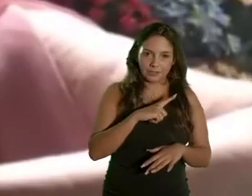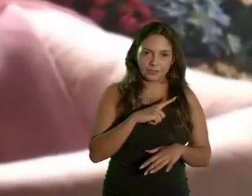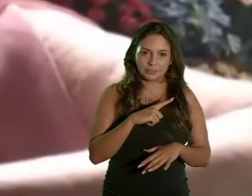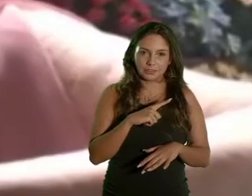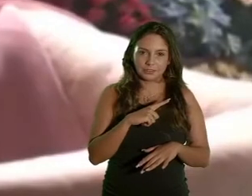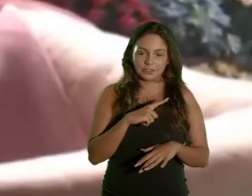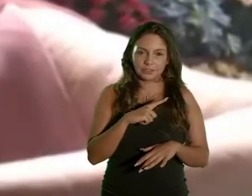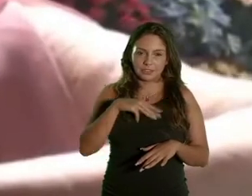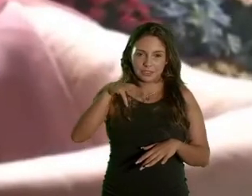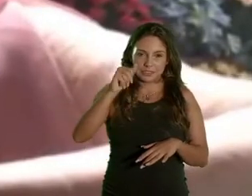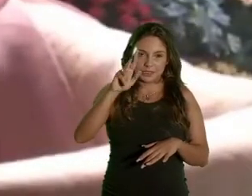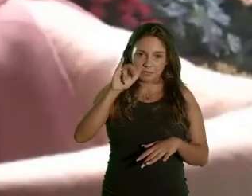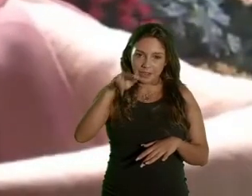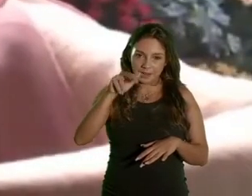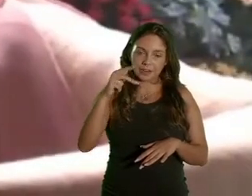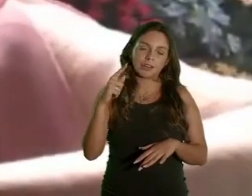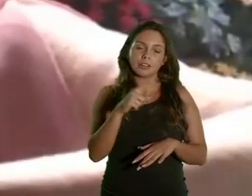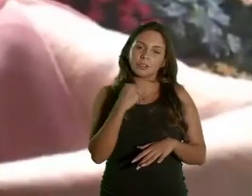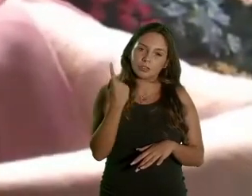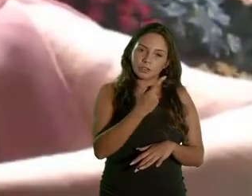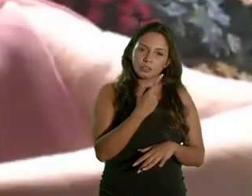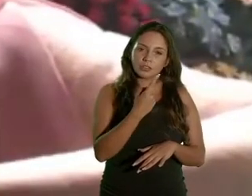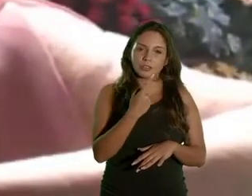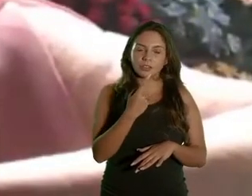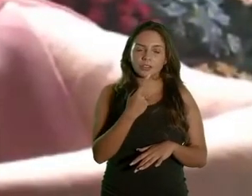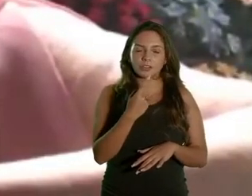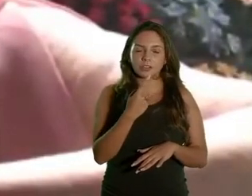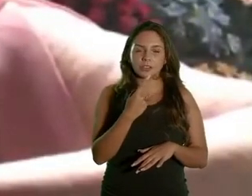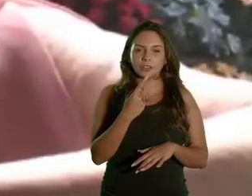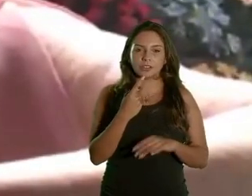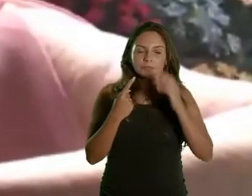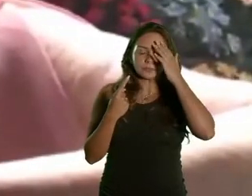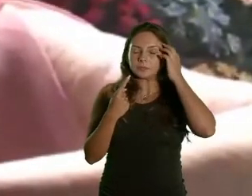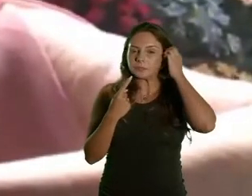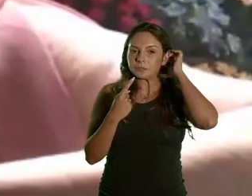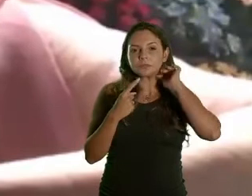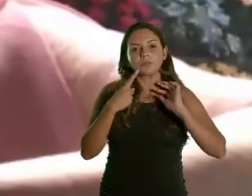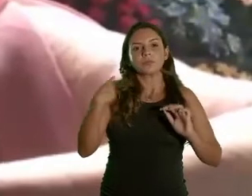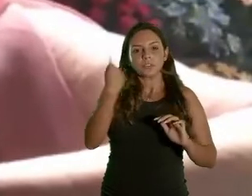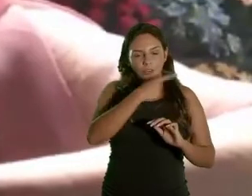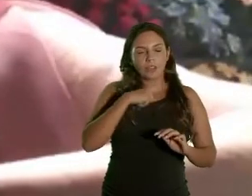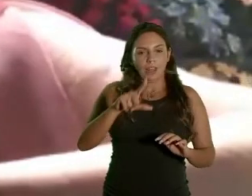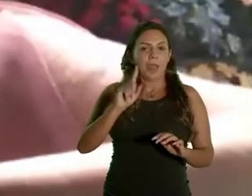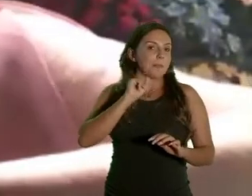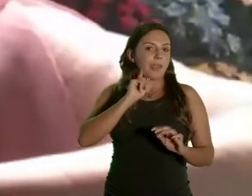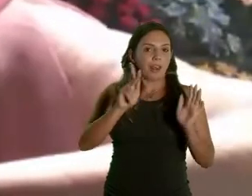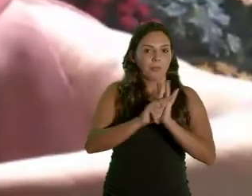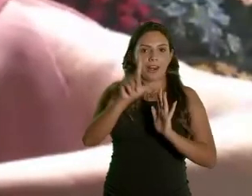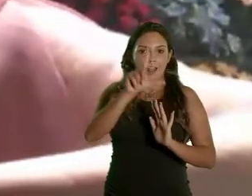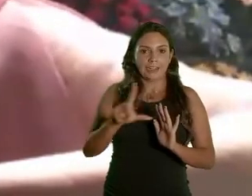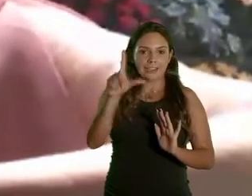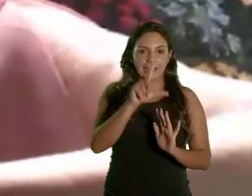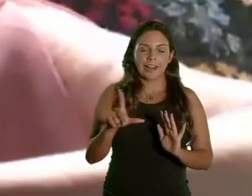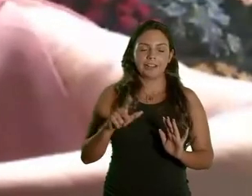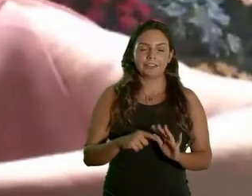em Mariana é a nossa Inconfidência Mineira literária. E é mesmo, é